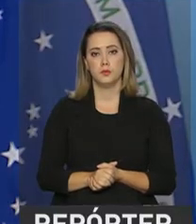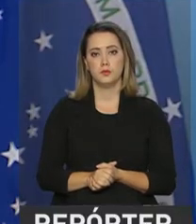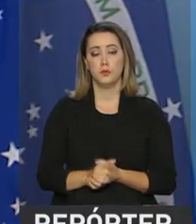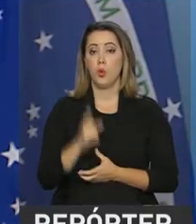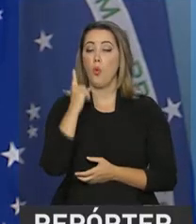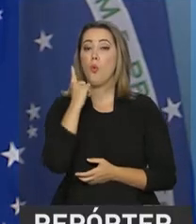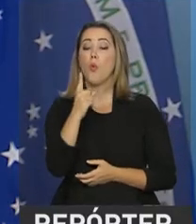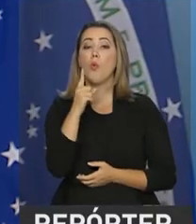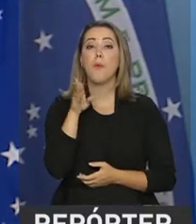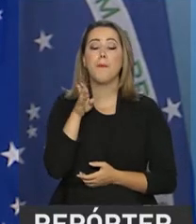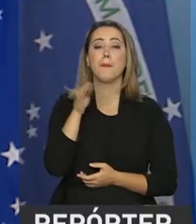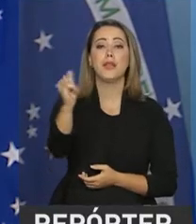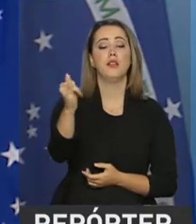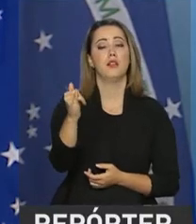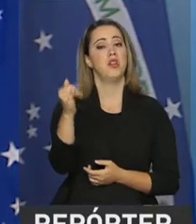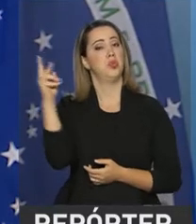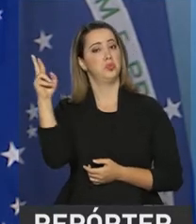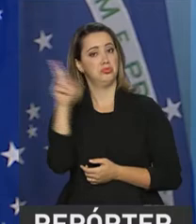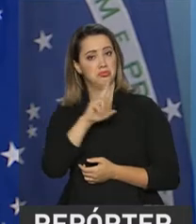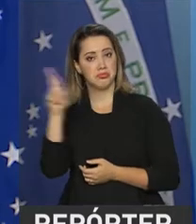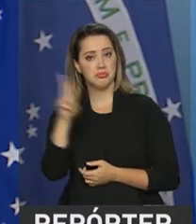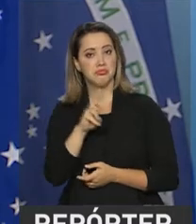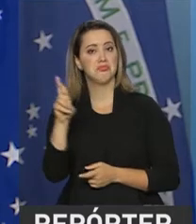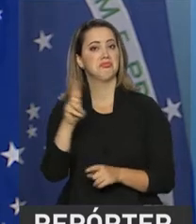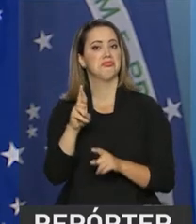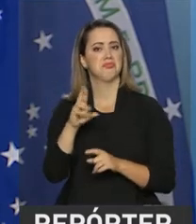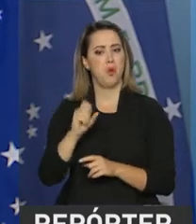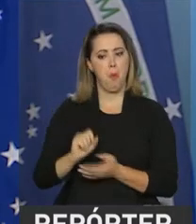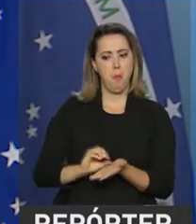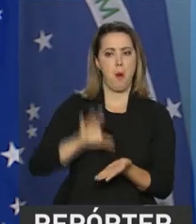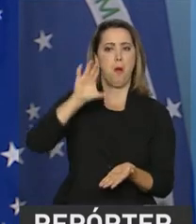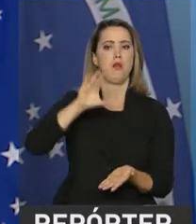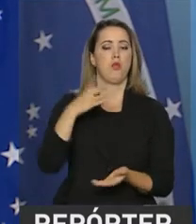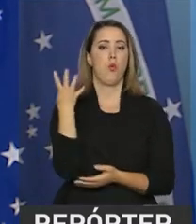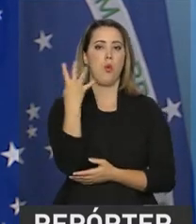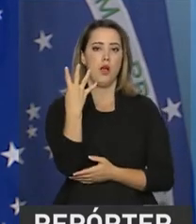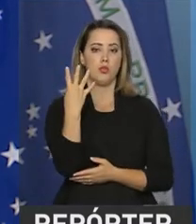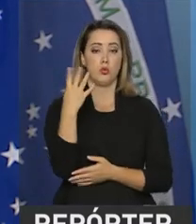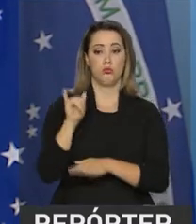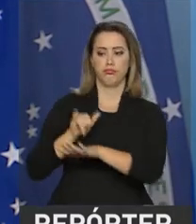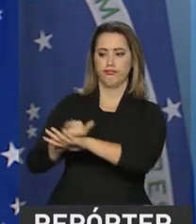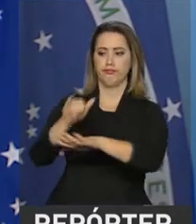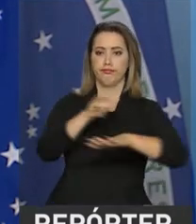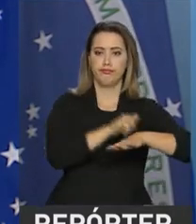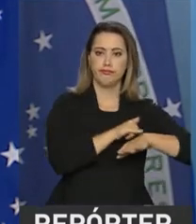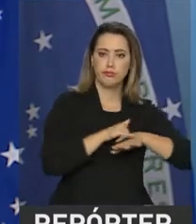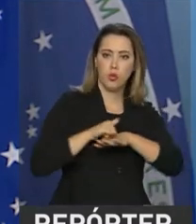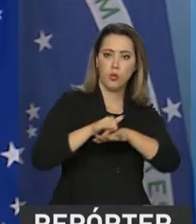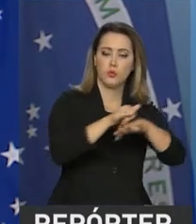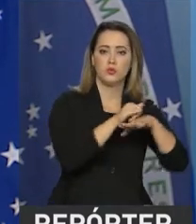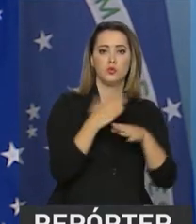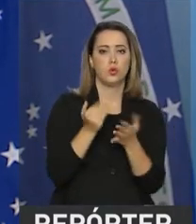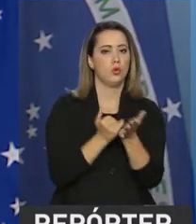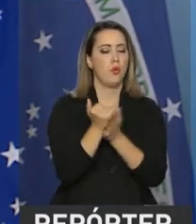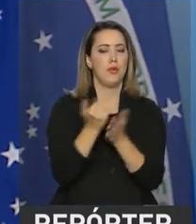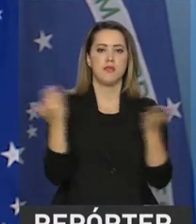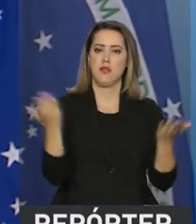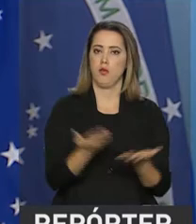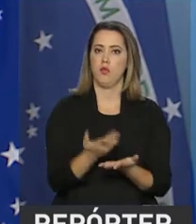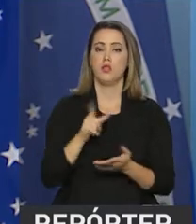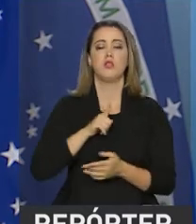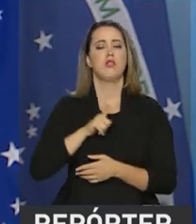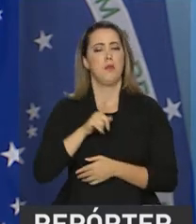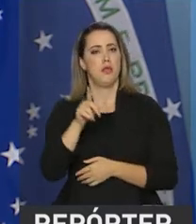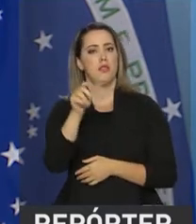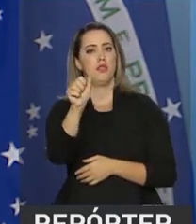um milhão e quatrocentos milhões de reais pelos quatro aeroportos só na fase inicial e